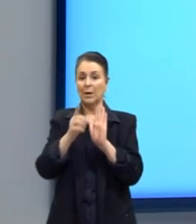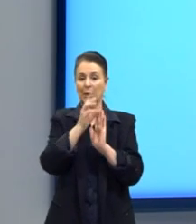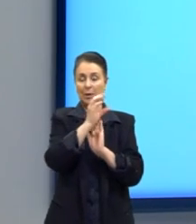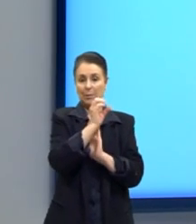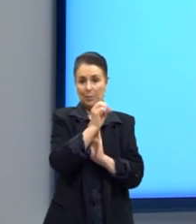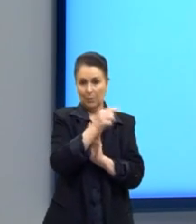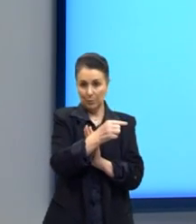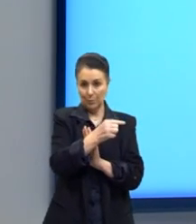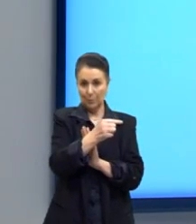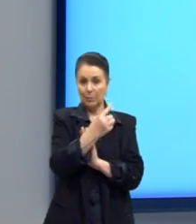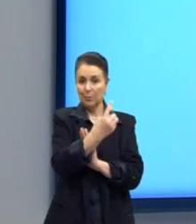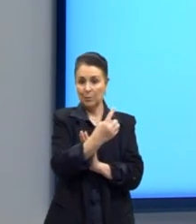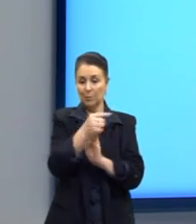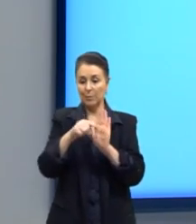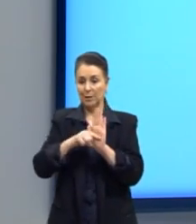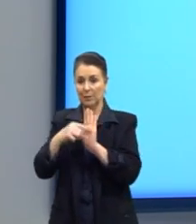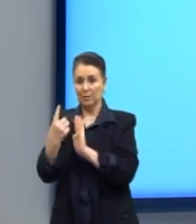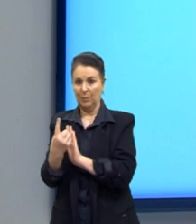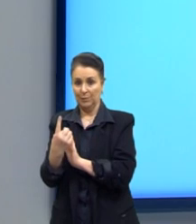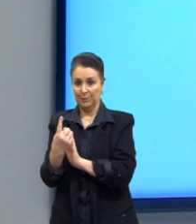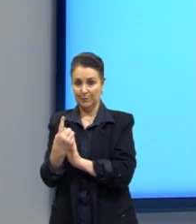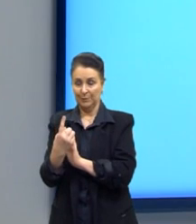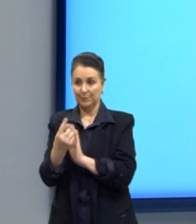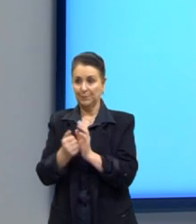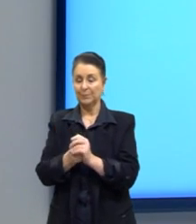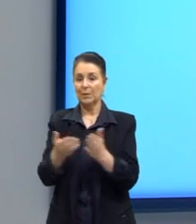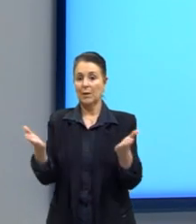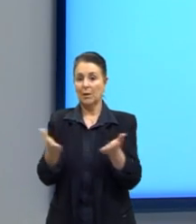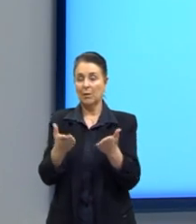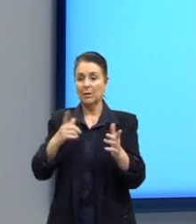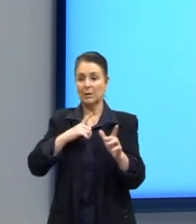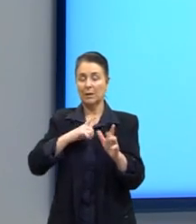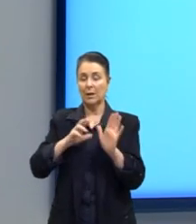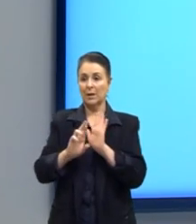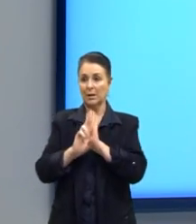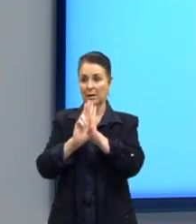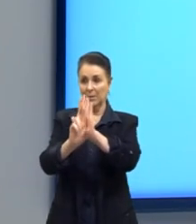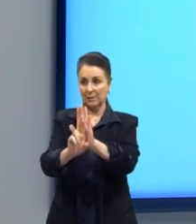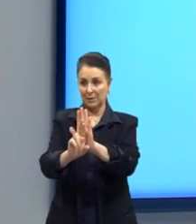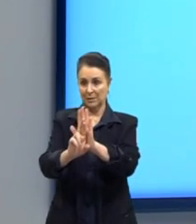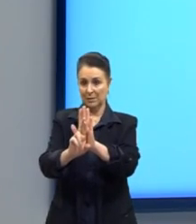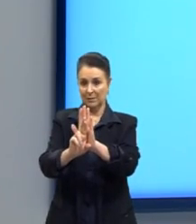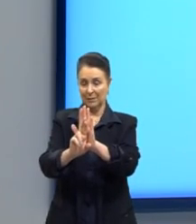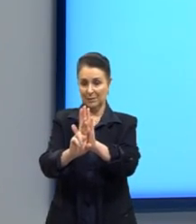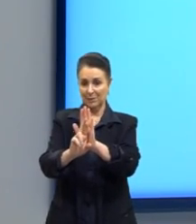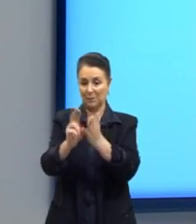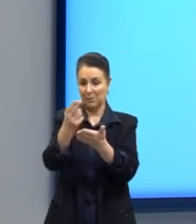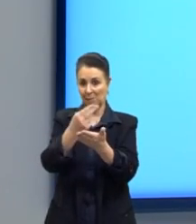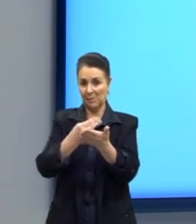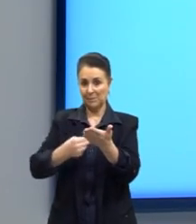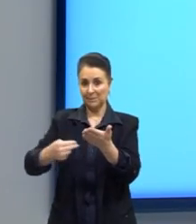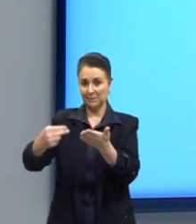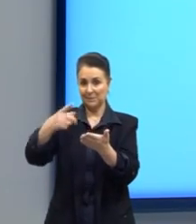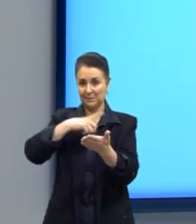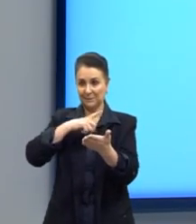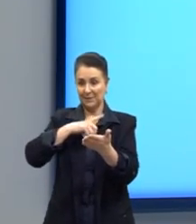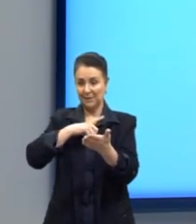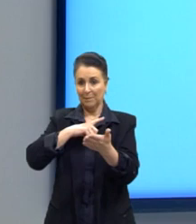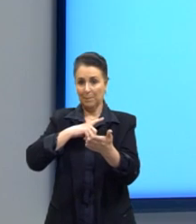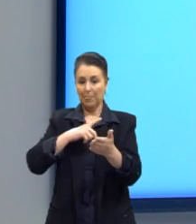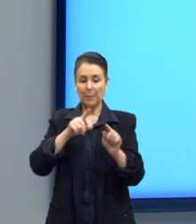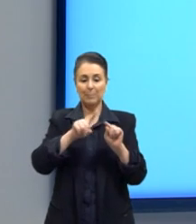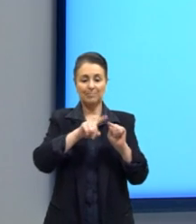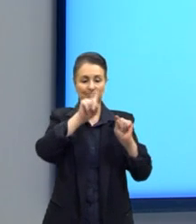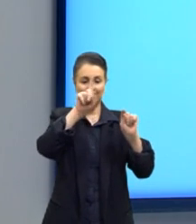intervalo fechado Aqui nós temos a representação gráfica então nós temos esse formato de